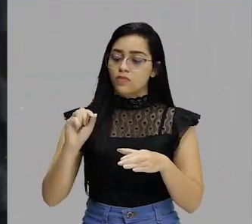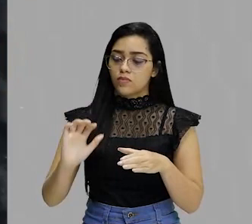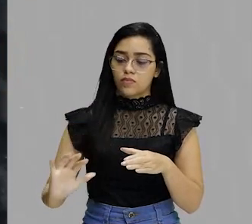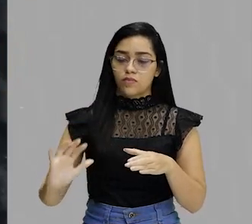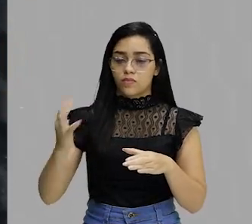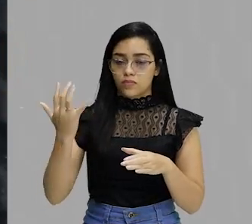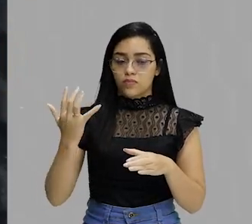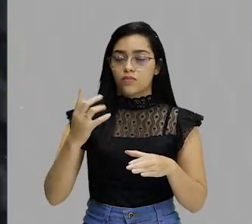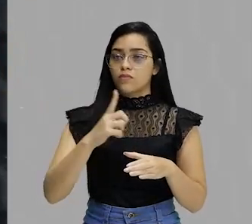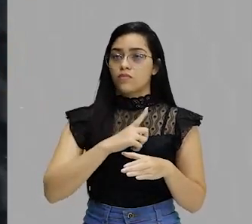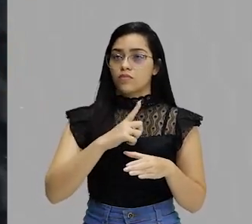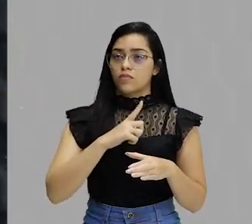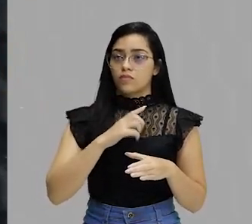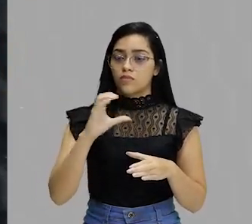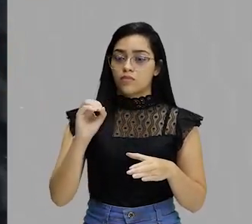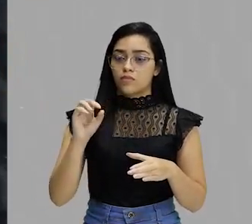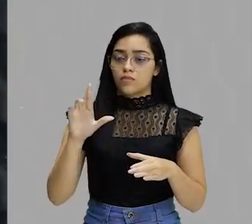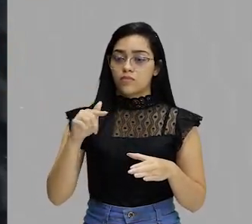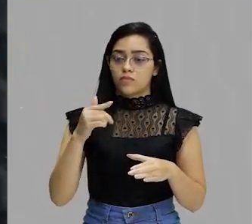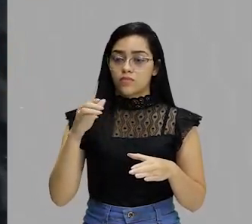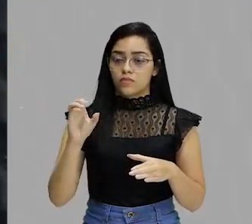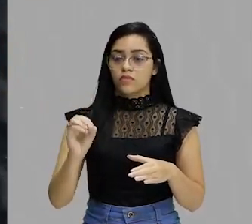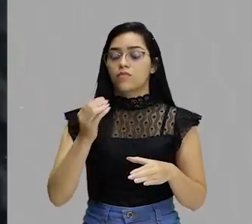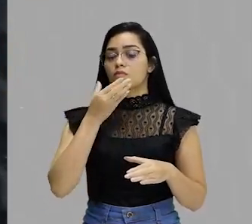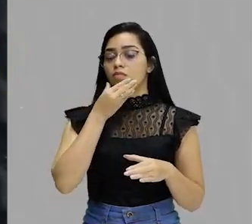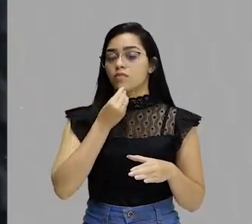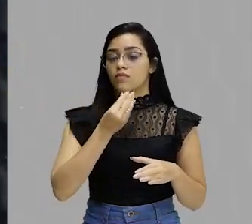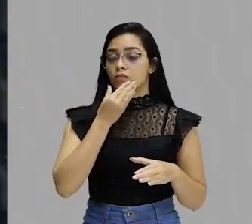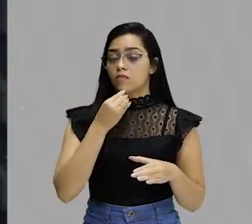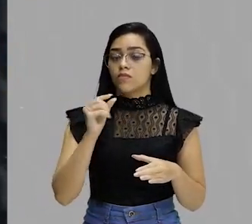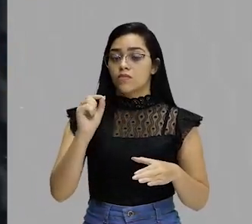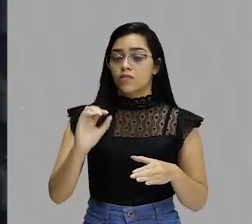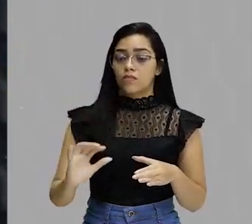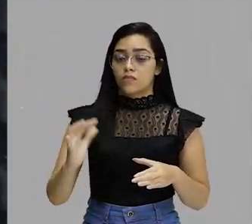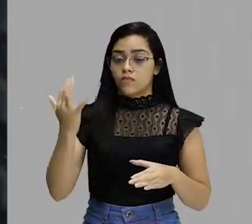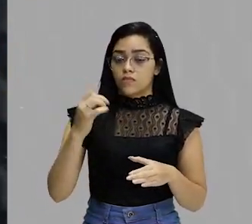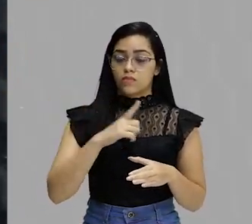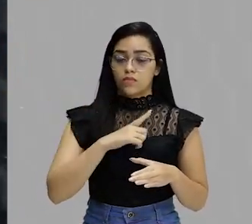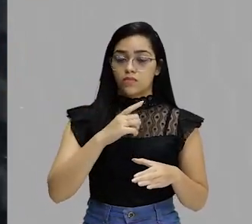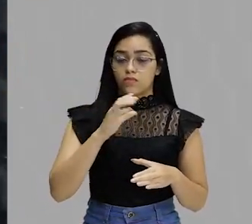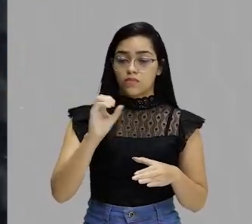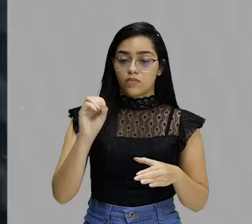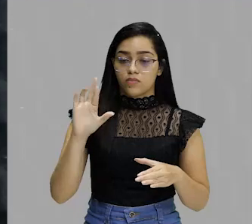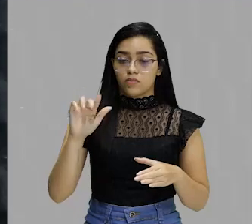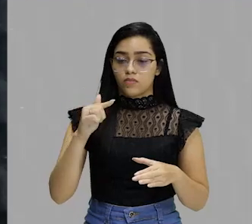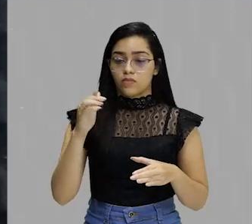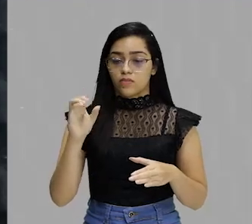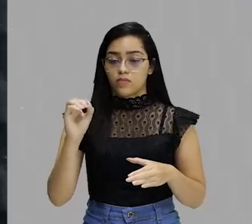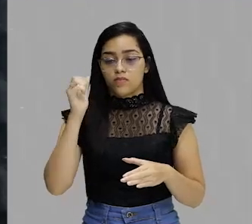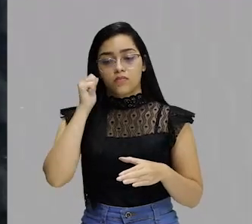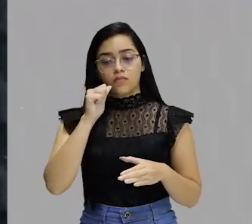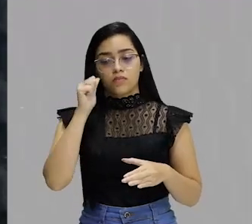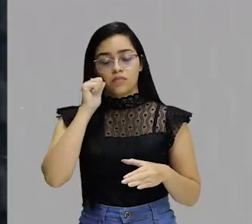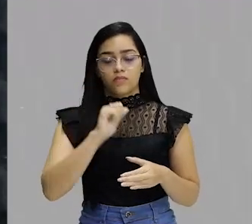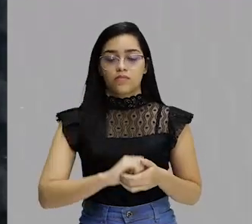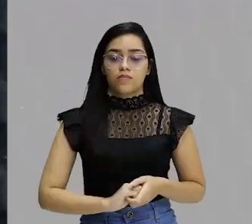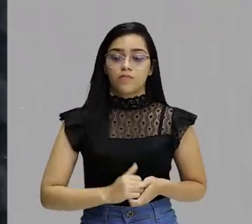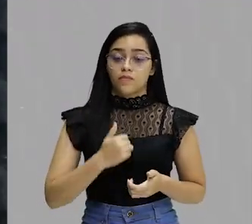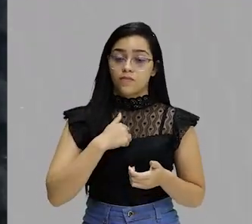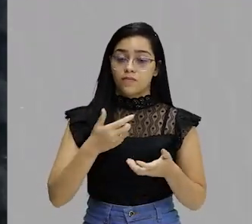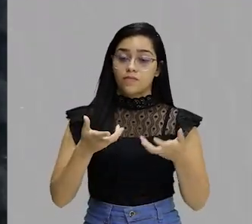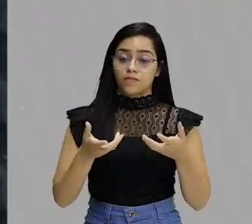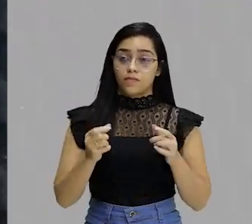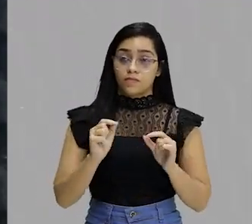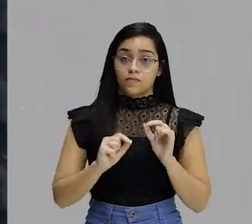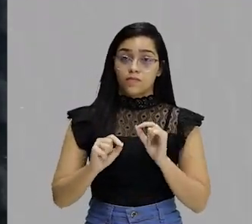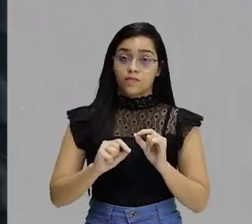acontece no órgão reprodutor masculino e o que acontece no órgão reprodutor feminino. Vamos aqui para o